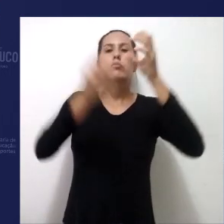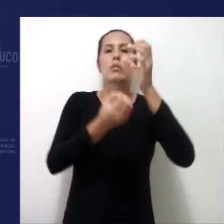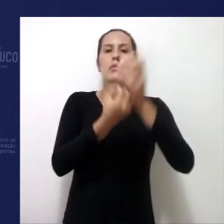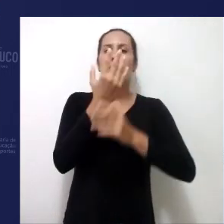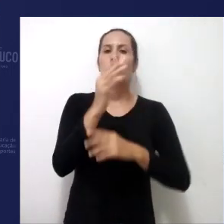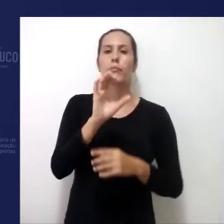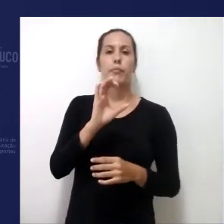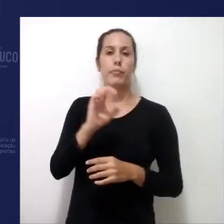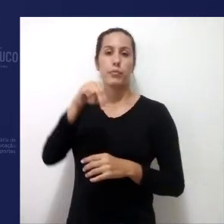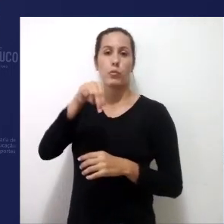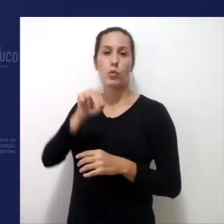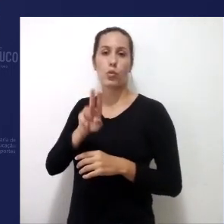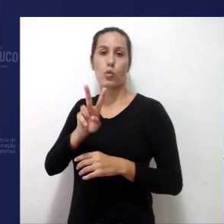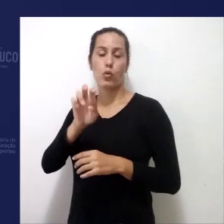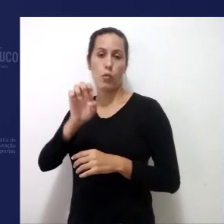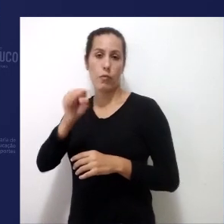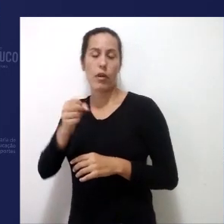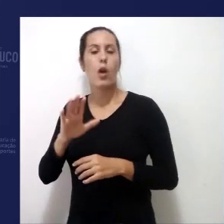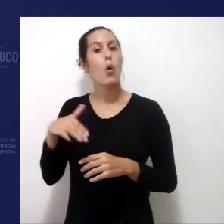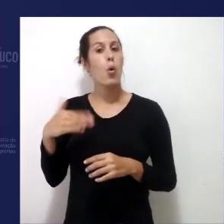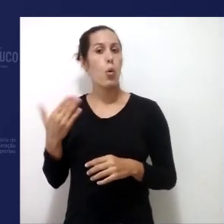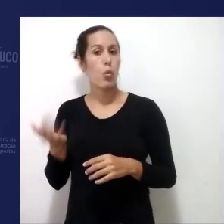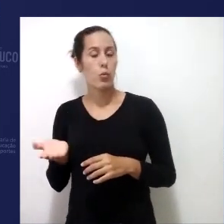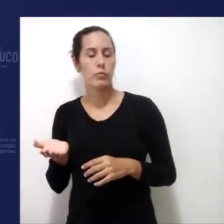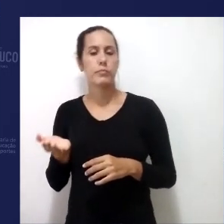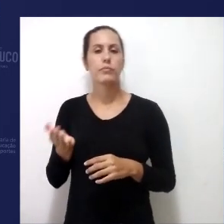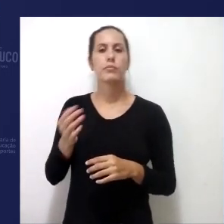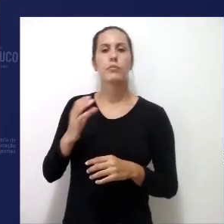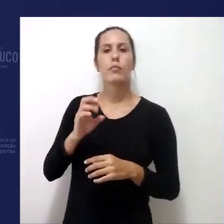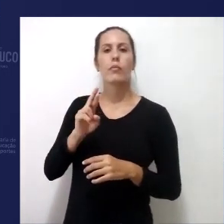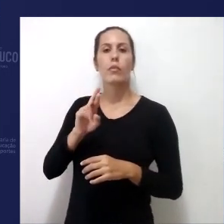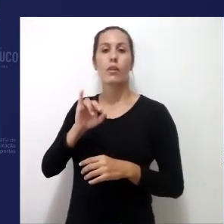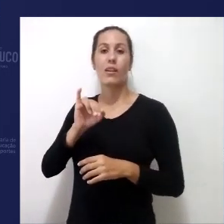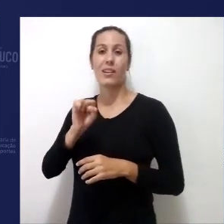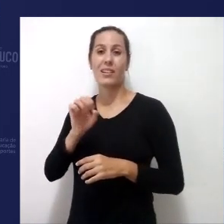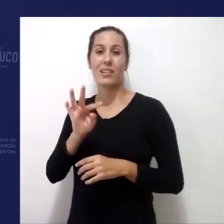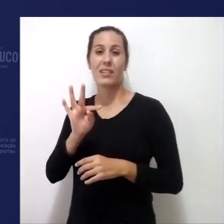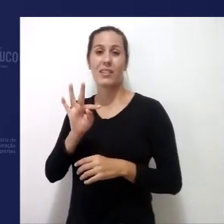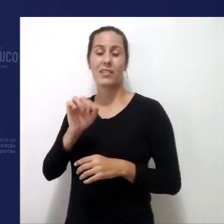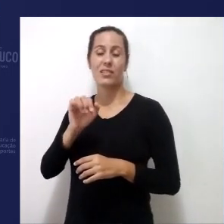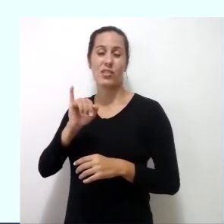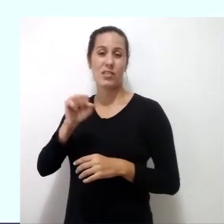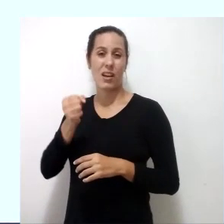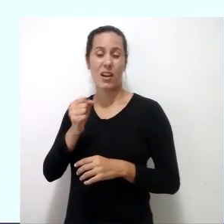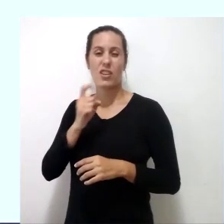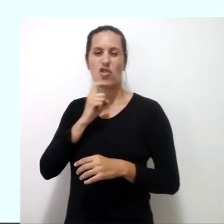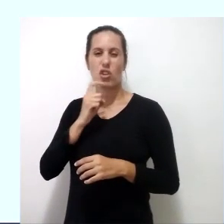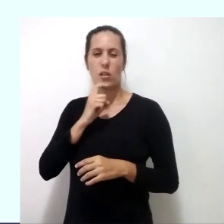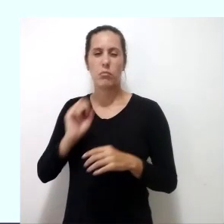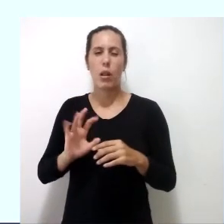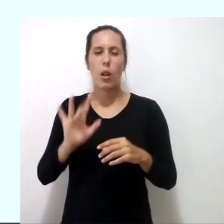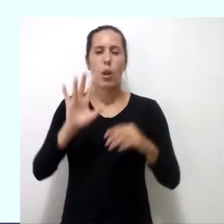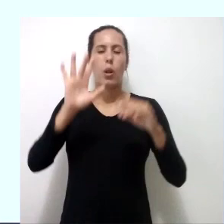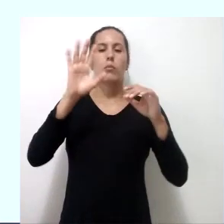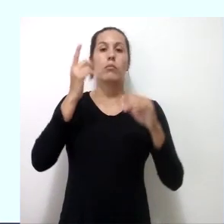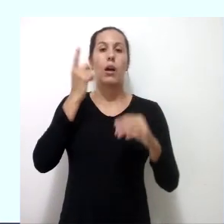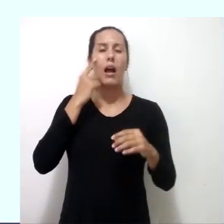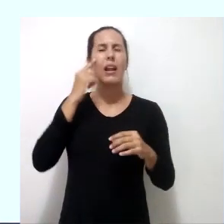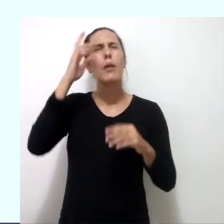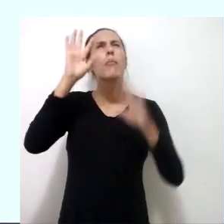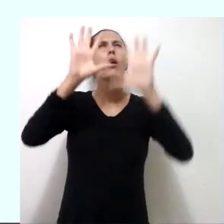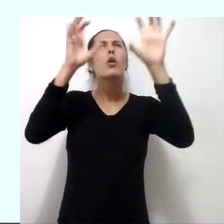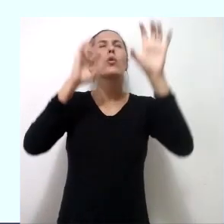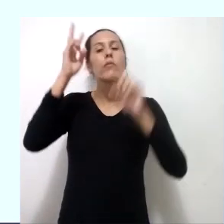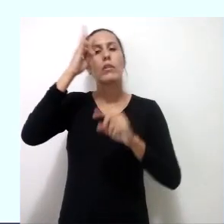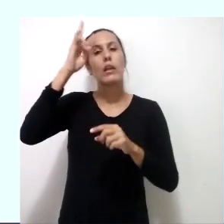em suspensão na nossa atmosfera. E a gente fala de nuvens, a gente tem que relembrar um pouco sobre essa questão do